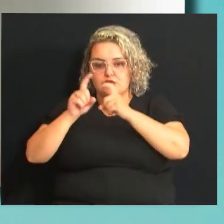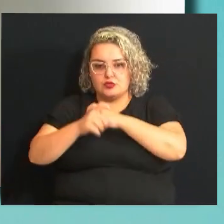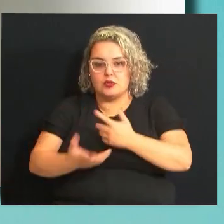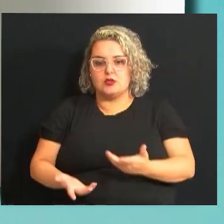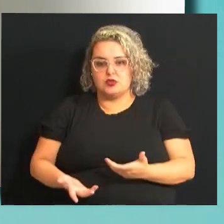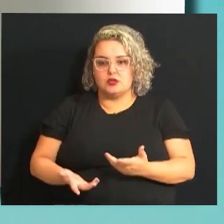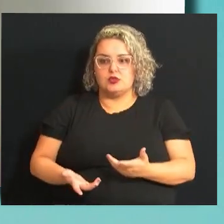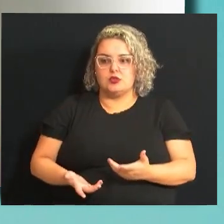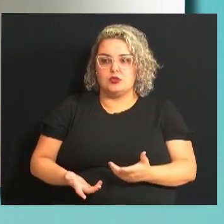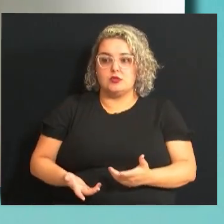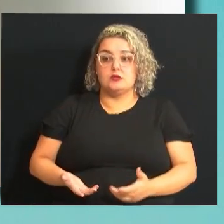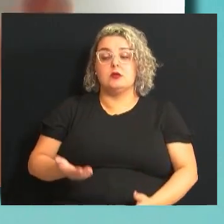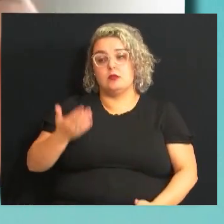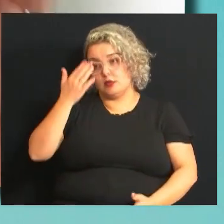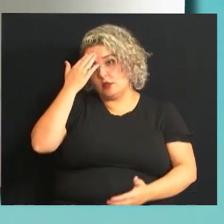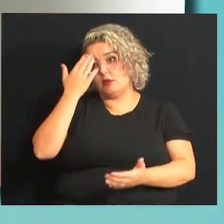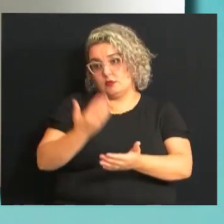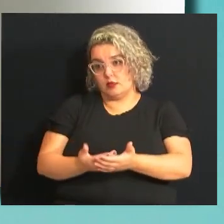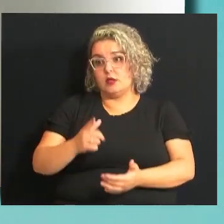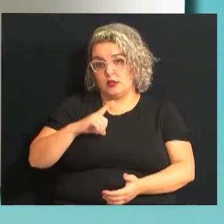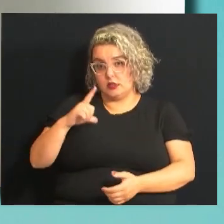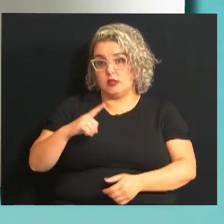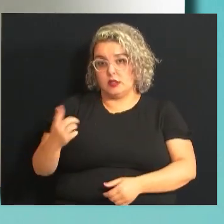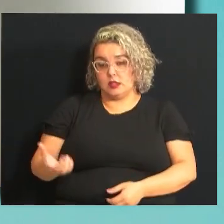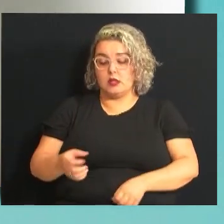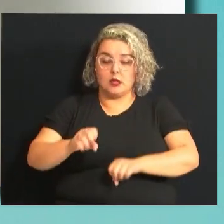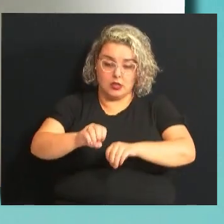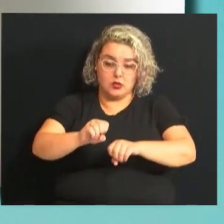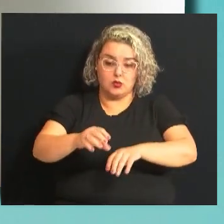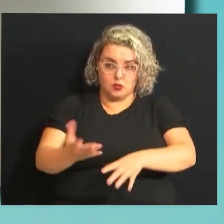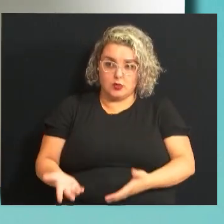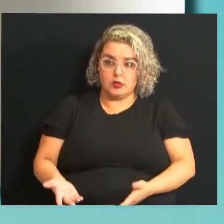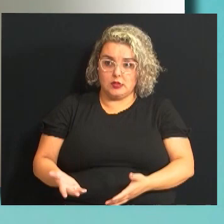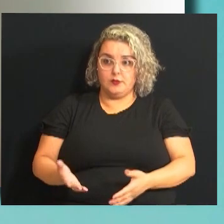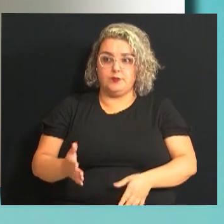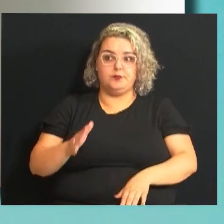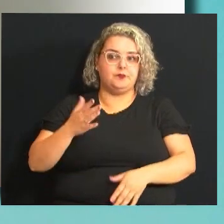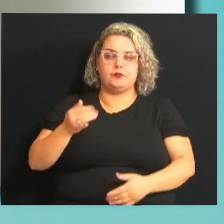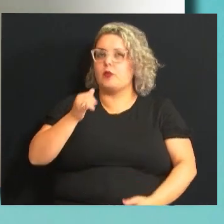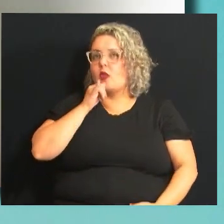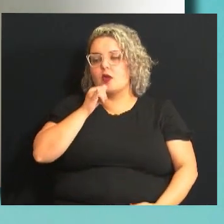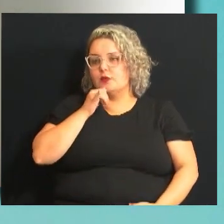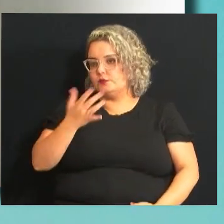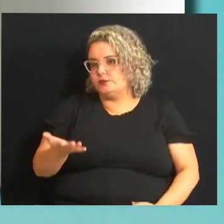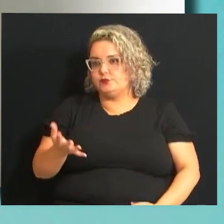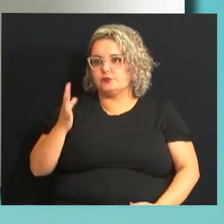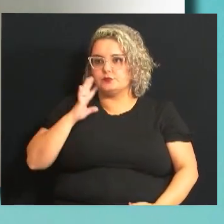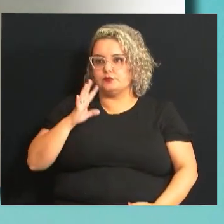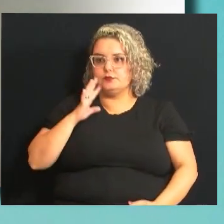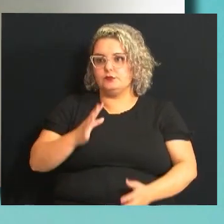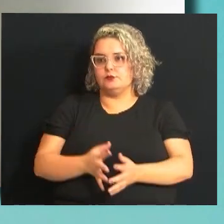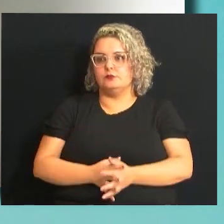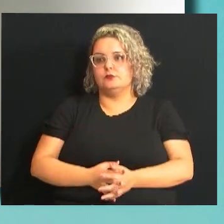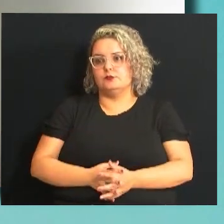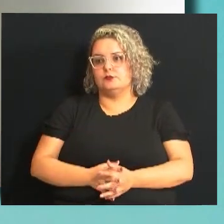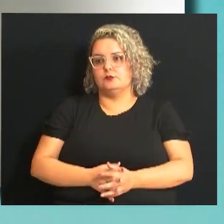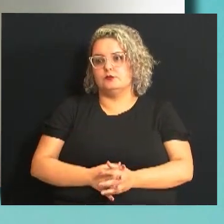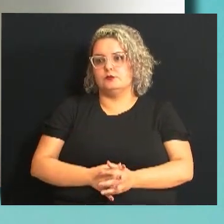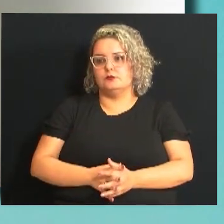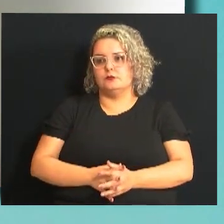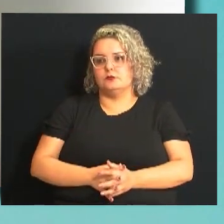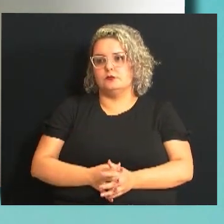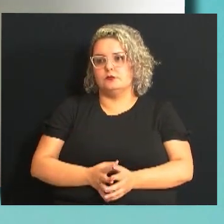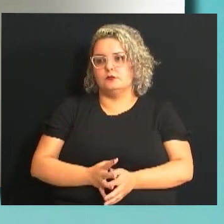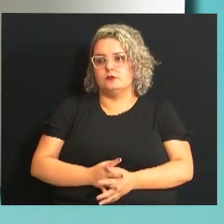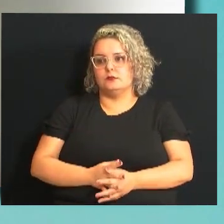igual, acaba dando, entre aspas, muito trabalho. Então, assim, a gente acredita que tem uma questão de educação que a gente precisa, né,